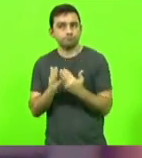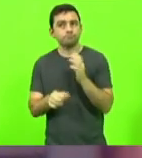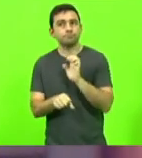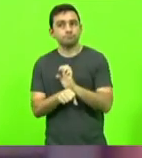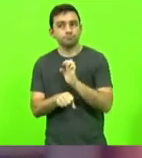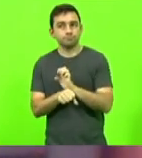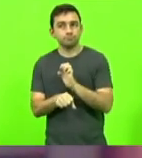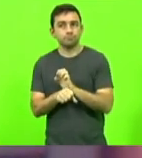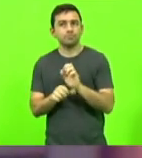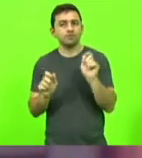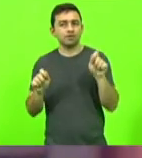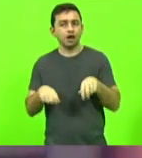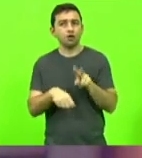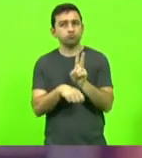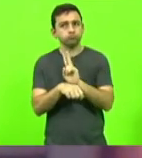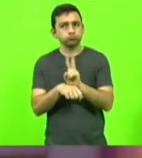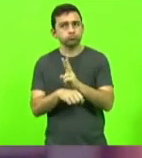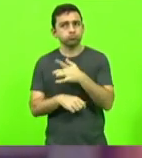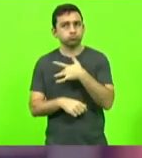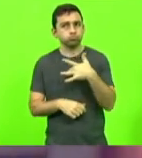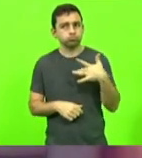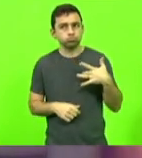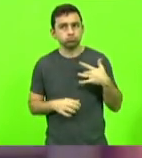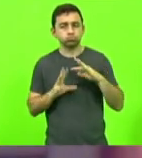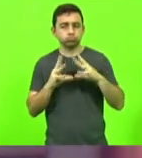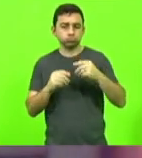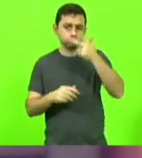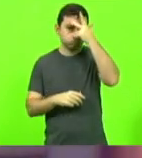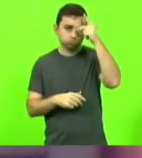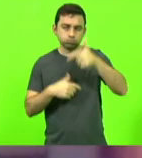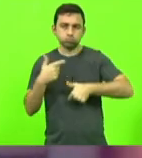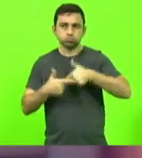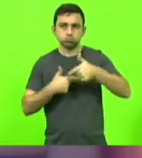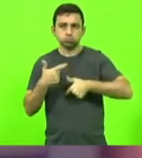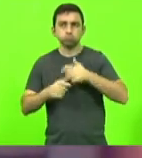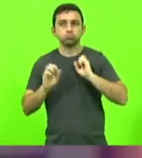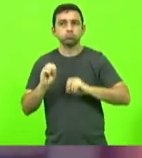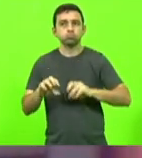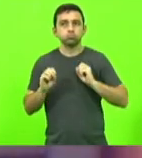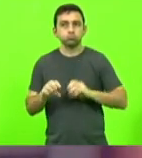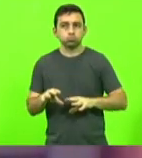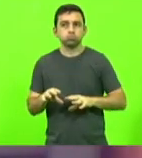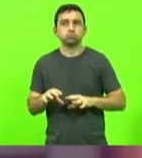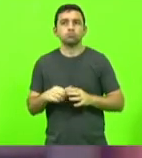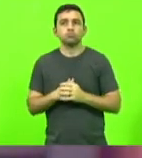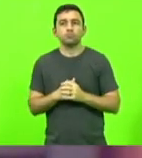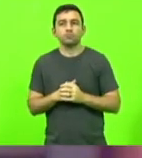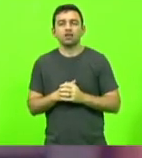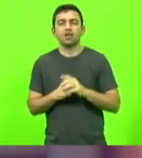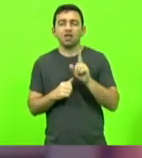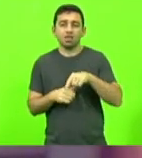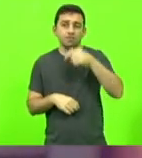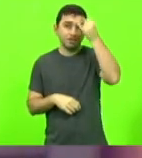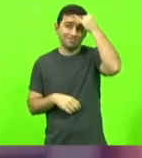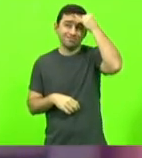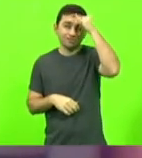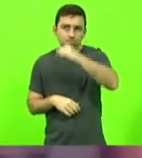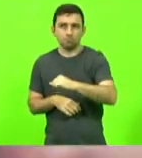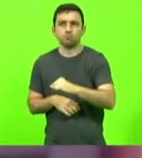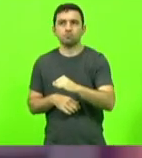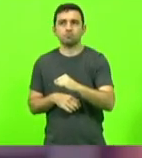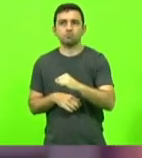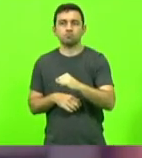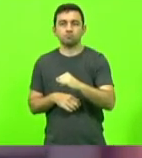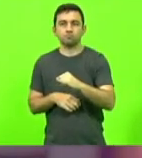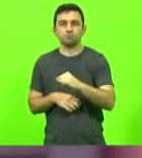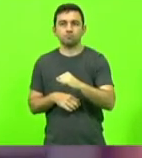que cuide da saúde dos trabalhadores em educação, mas de forma preventiva, né?